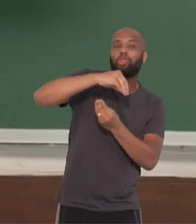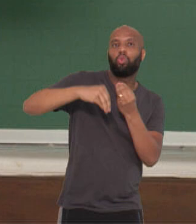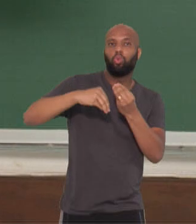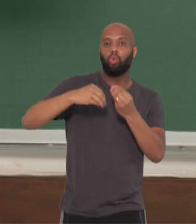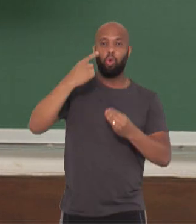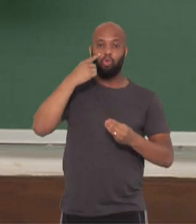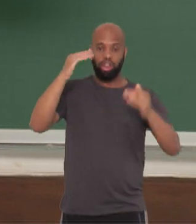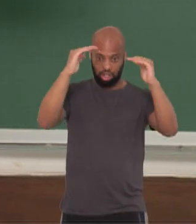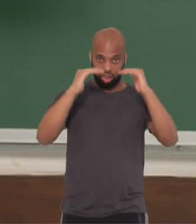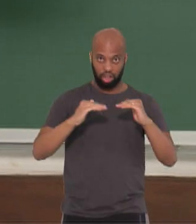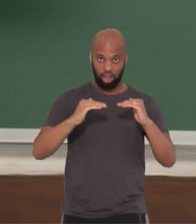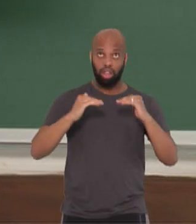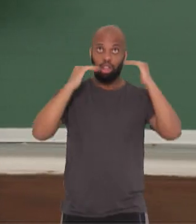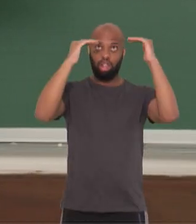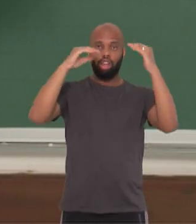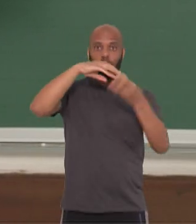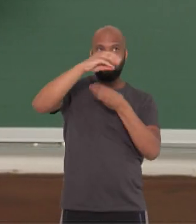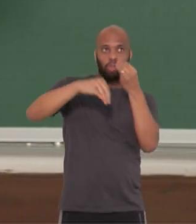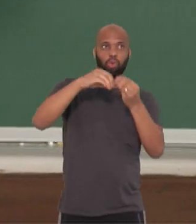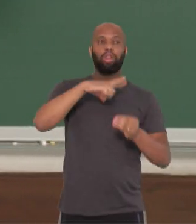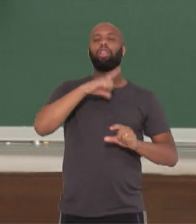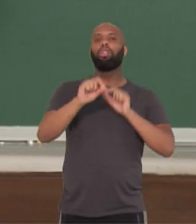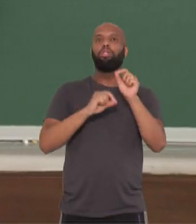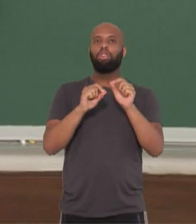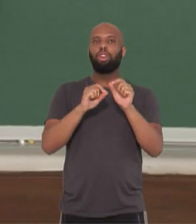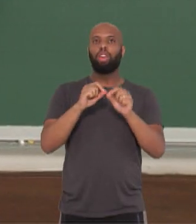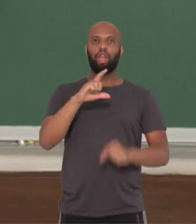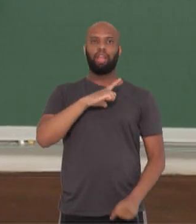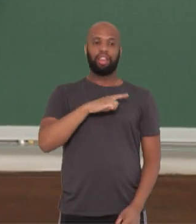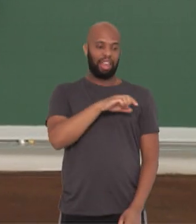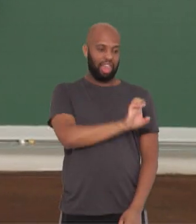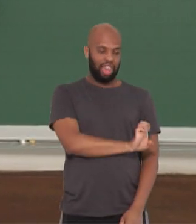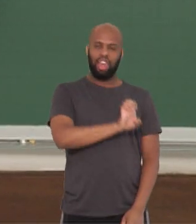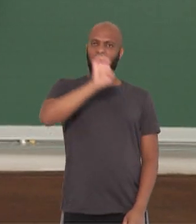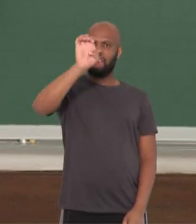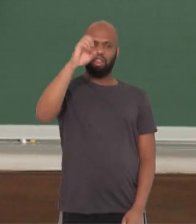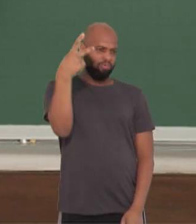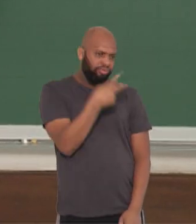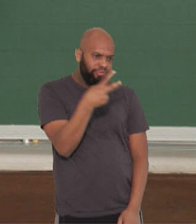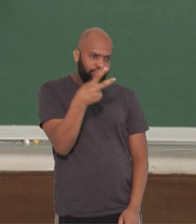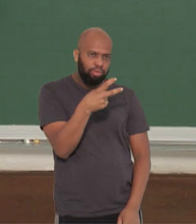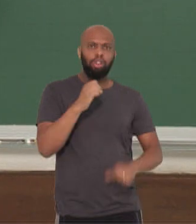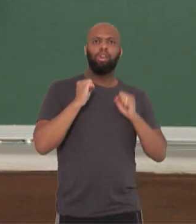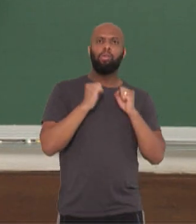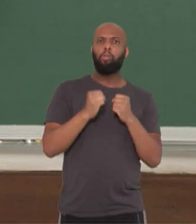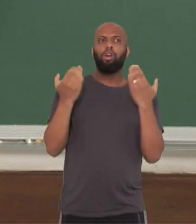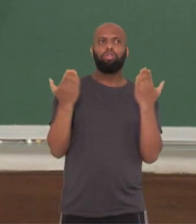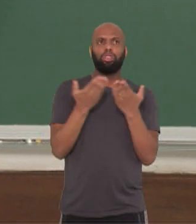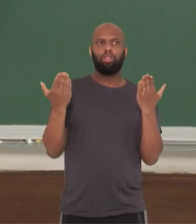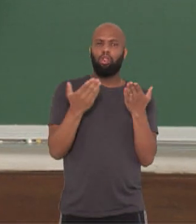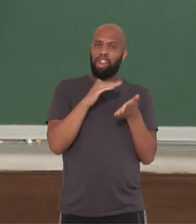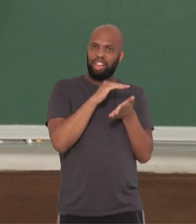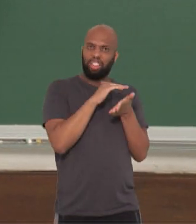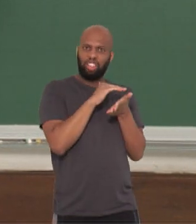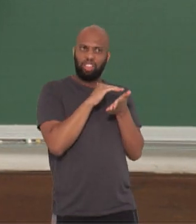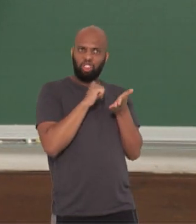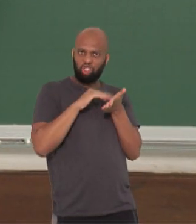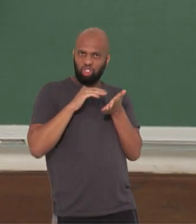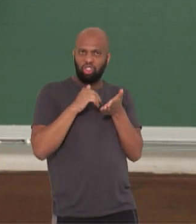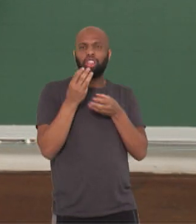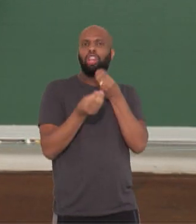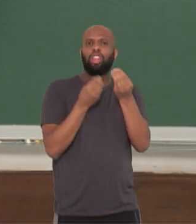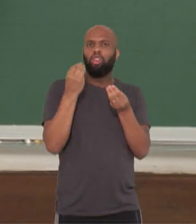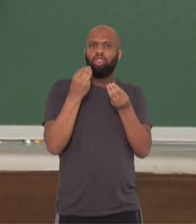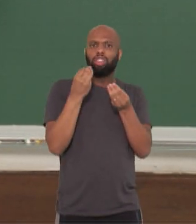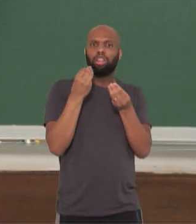equações, perceba como que a gente tem E nas duas equações, a gente pode substituir todos esses dados